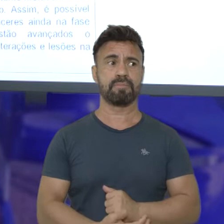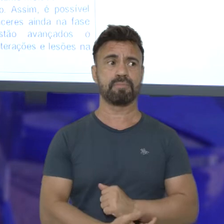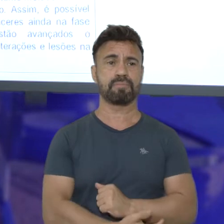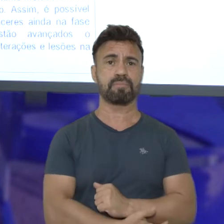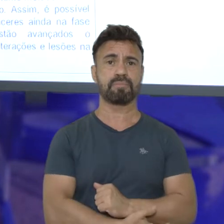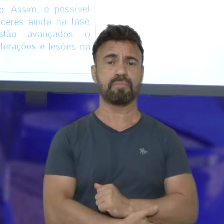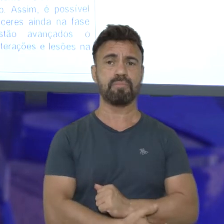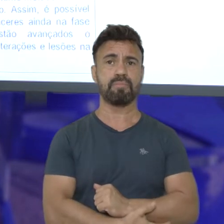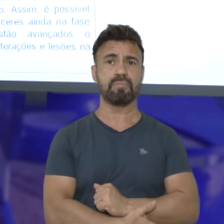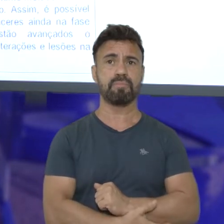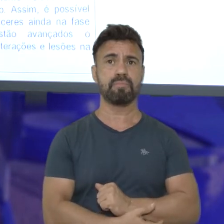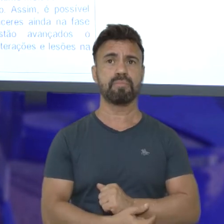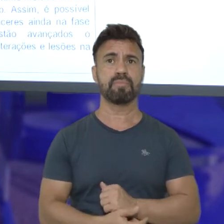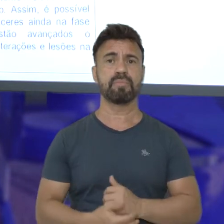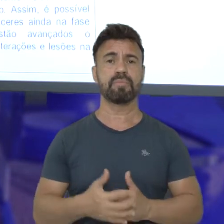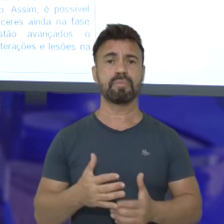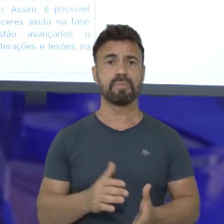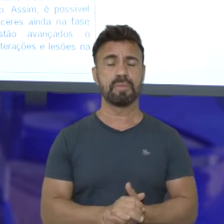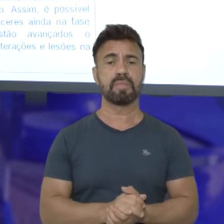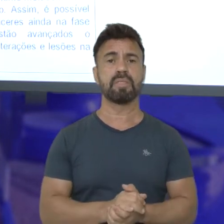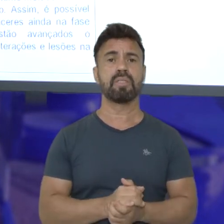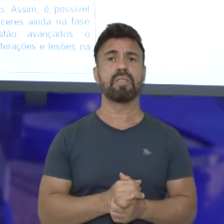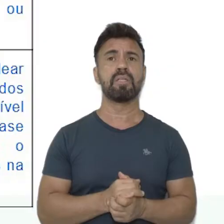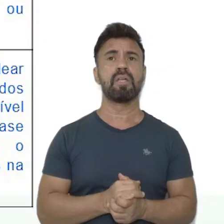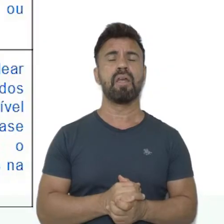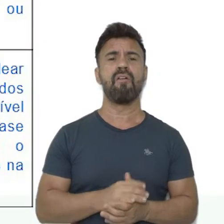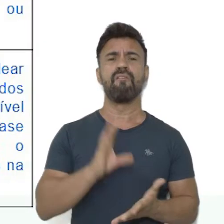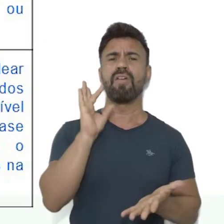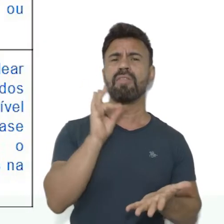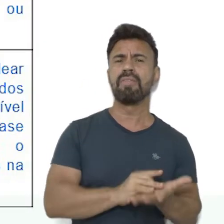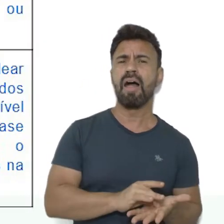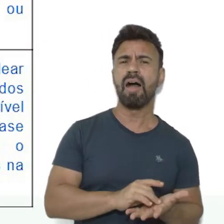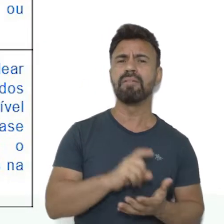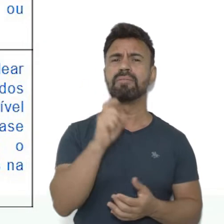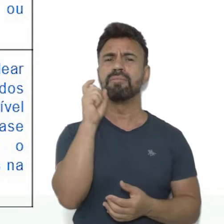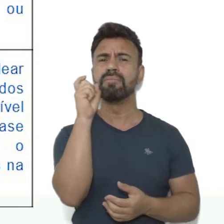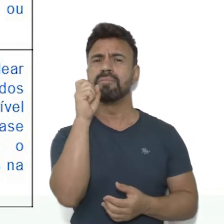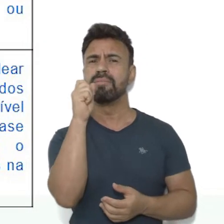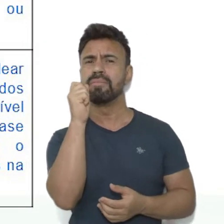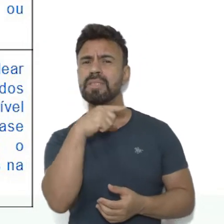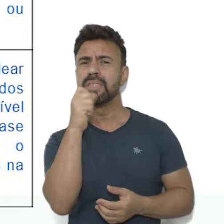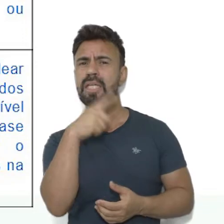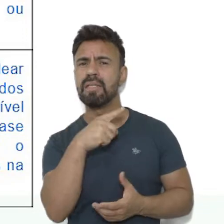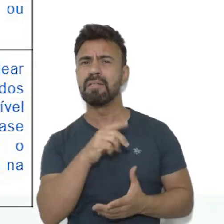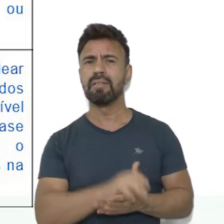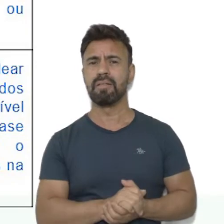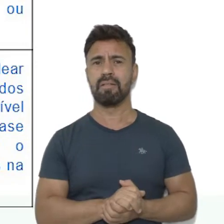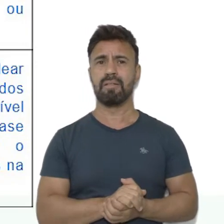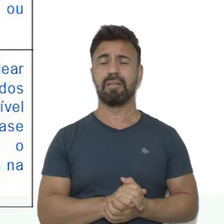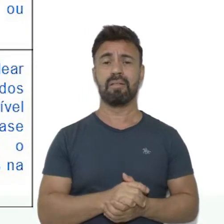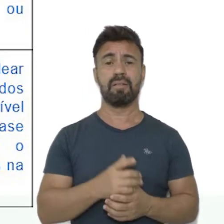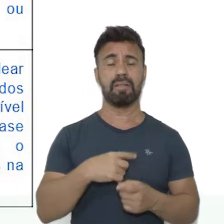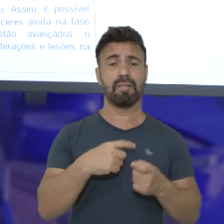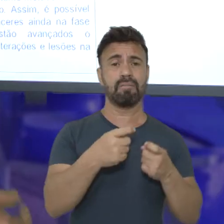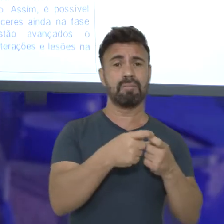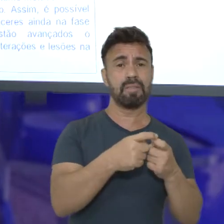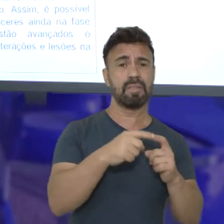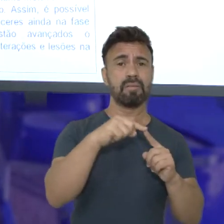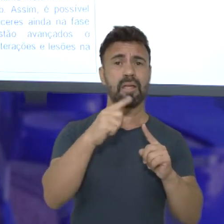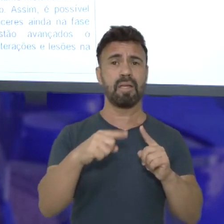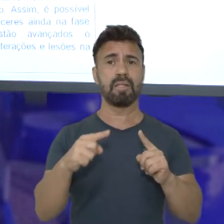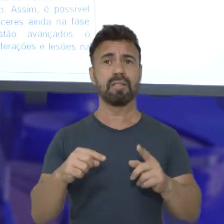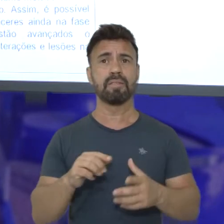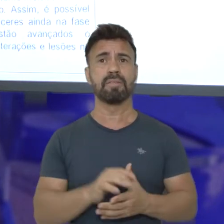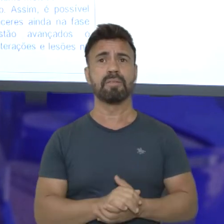Logo em seguida, vem aqui a tabela de mitos e verdades com relação à medicina e à radiação,